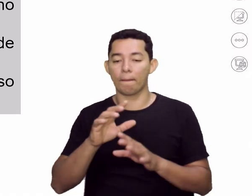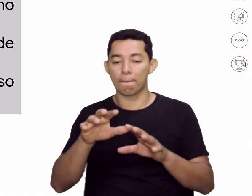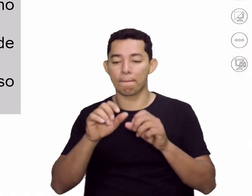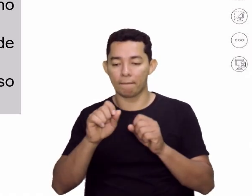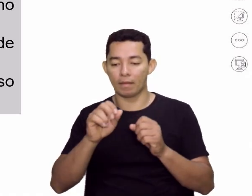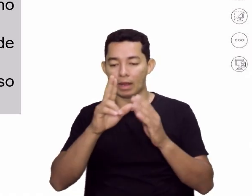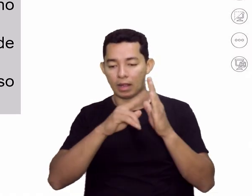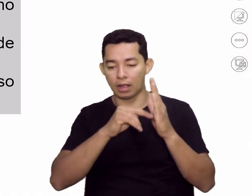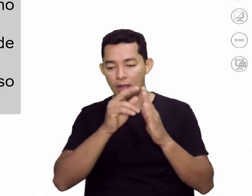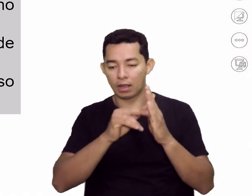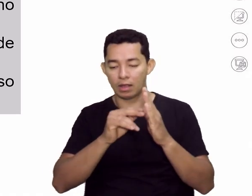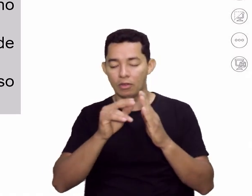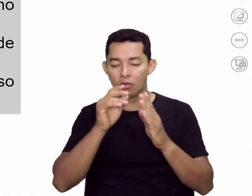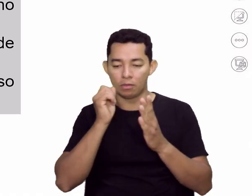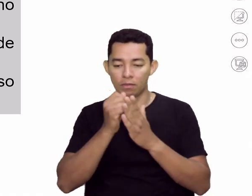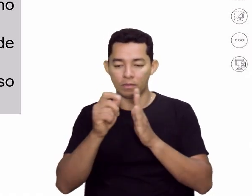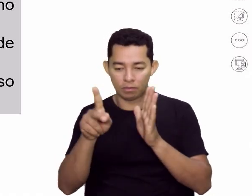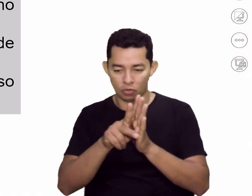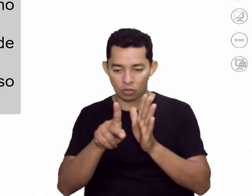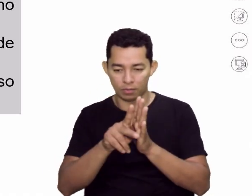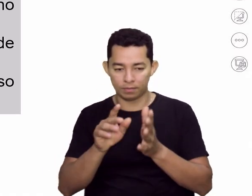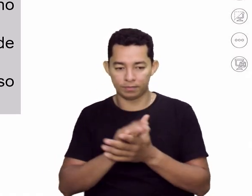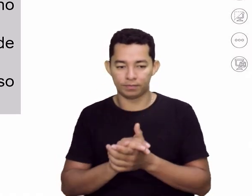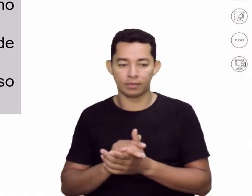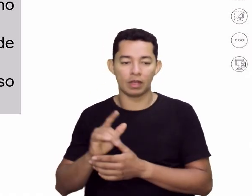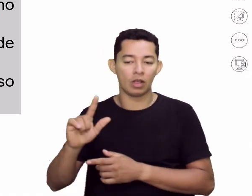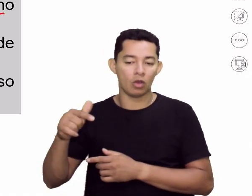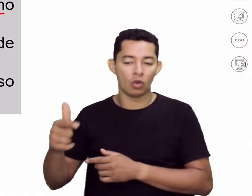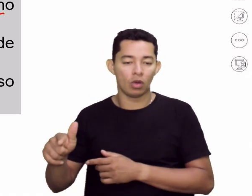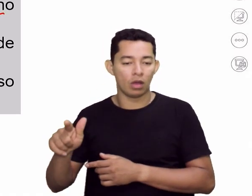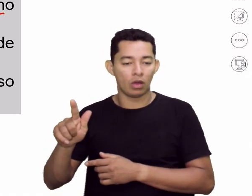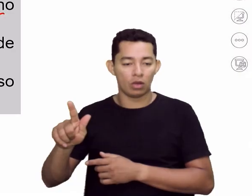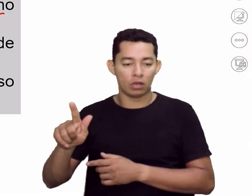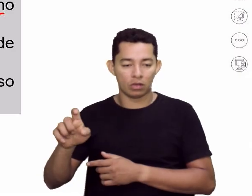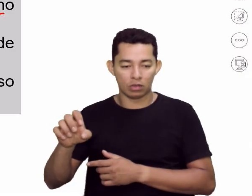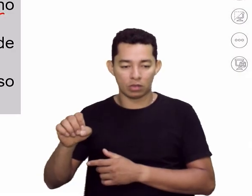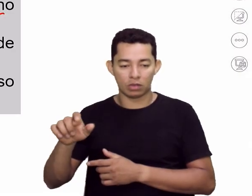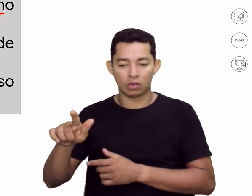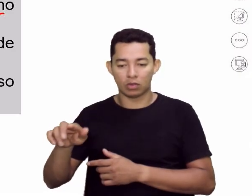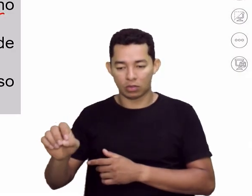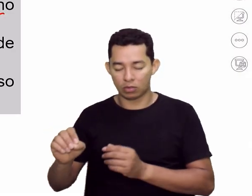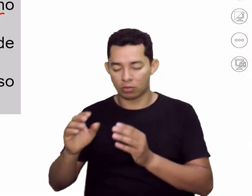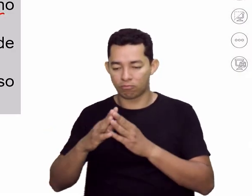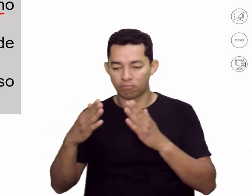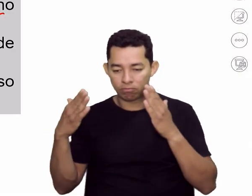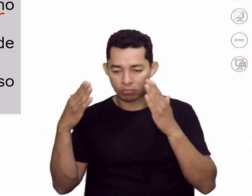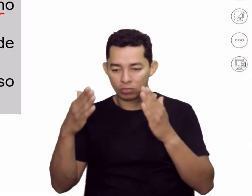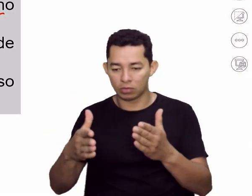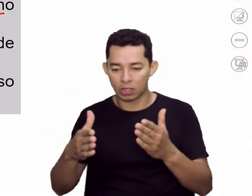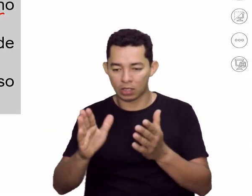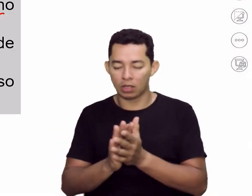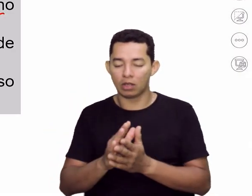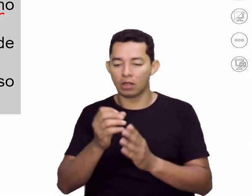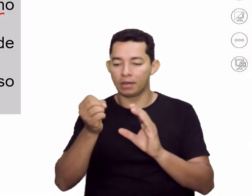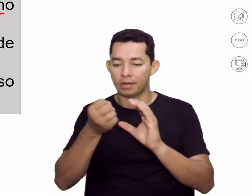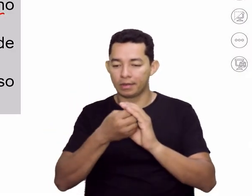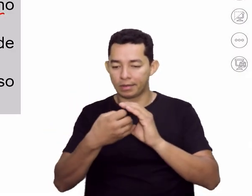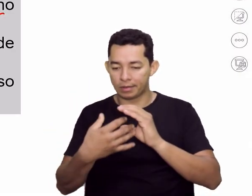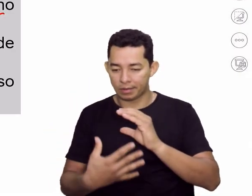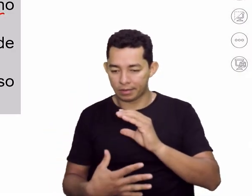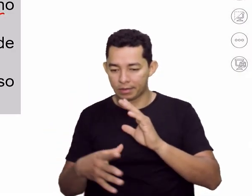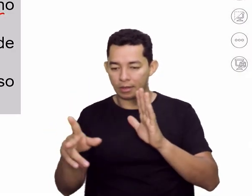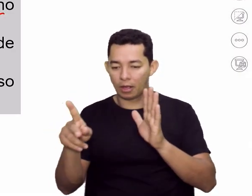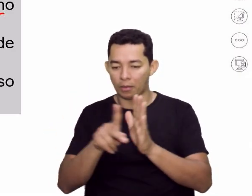O Georges Pierre Seurat, que se concentrou no caráter científico, então teve um estudo